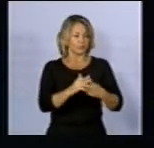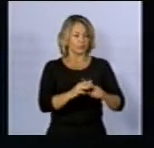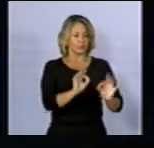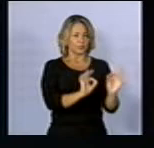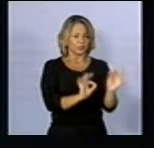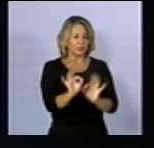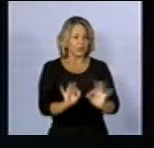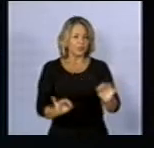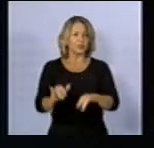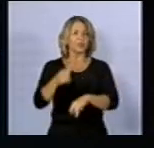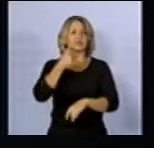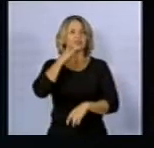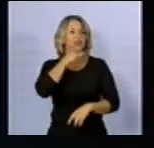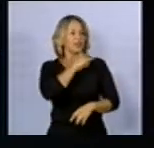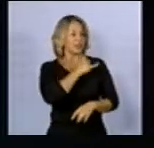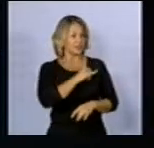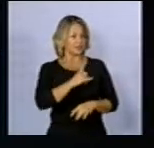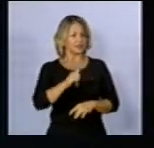elétrico